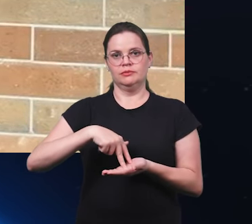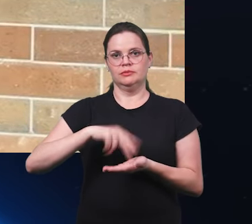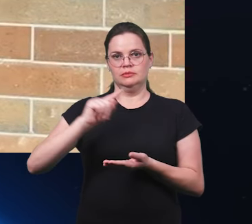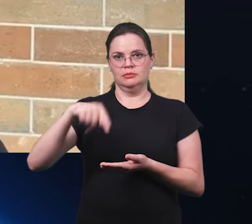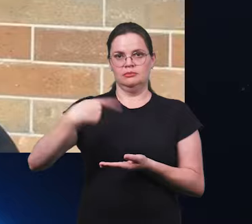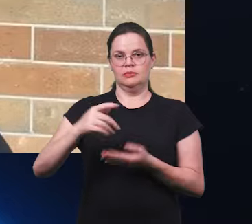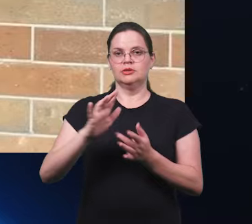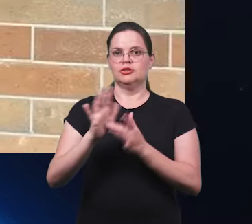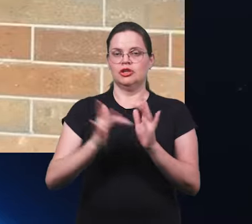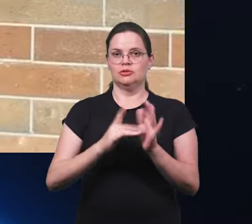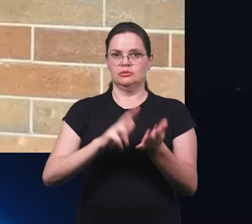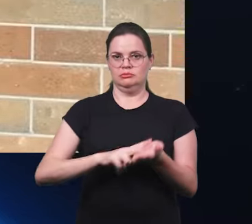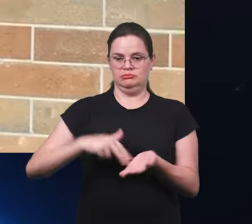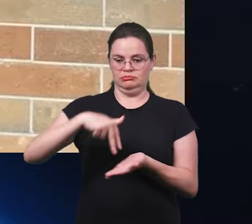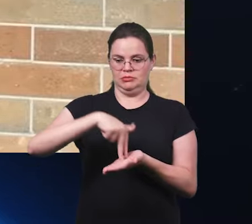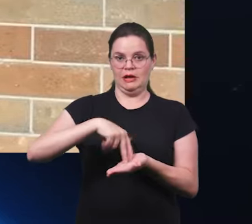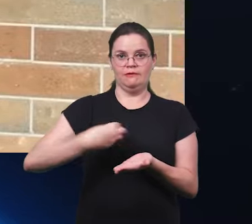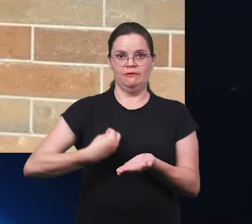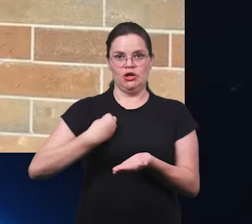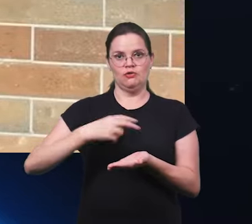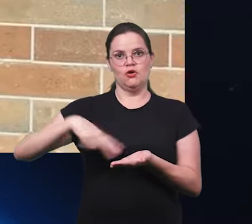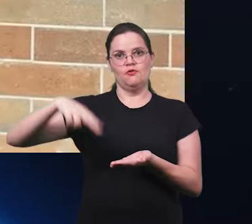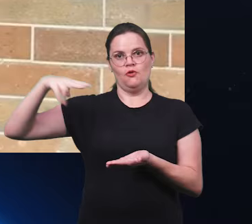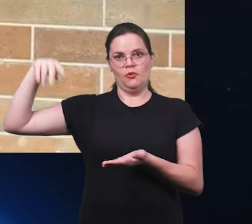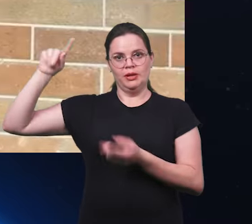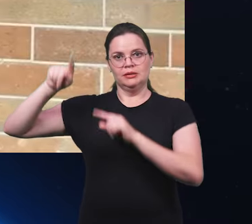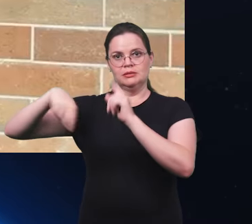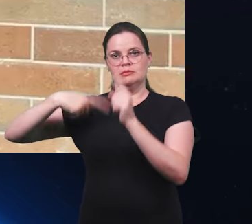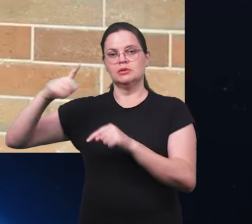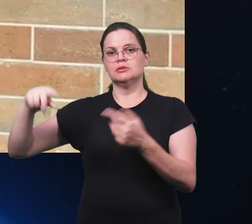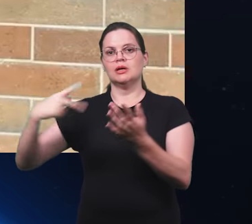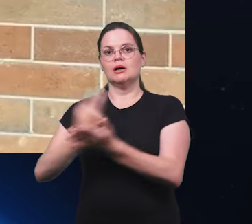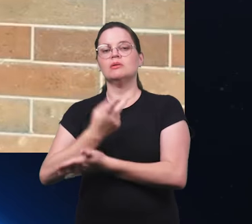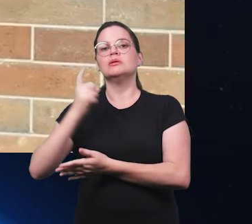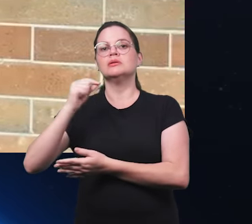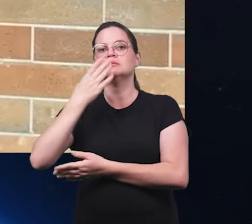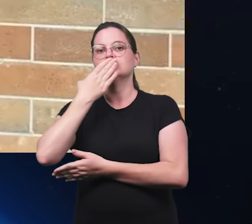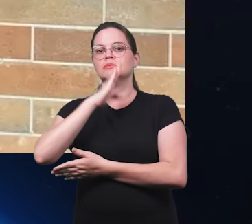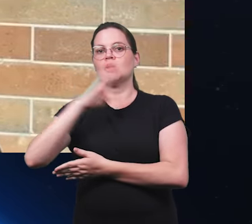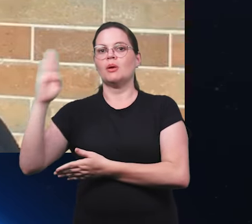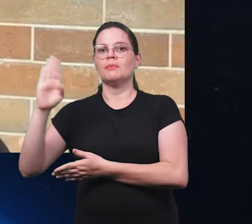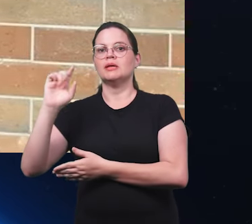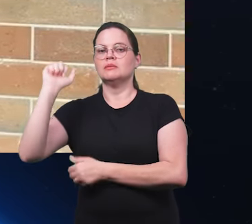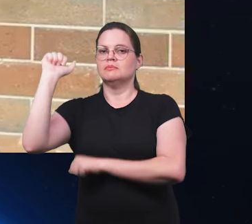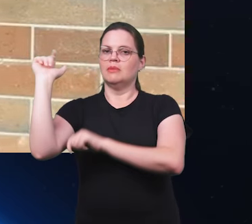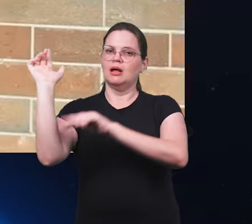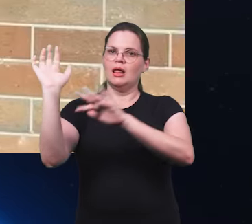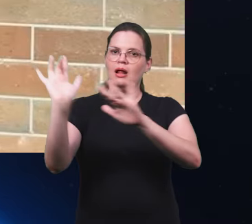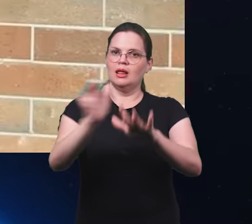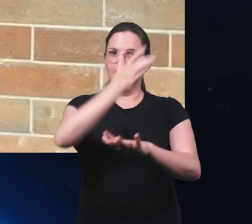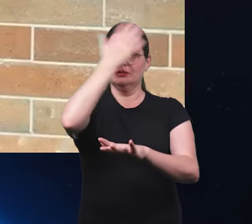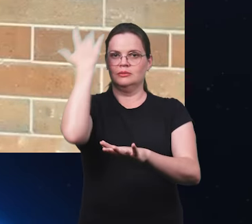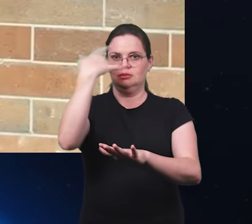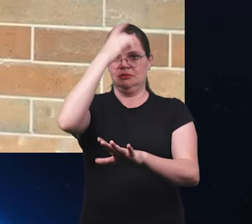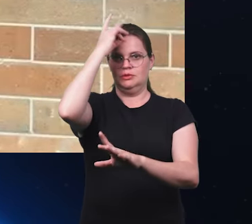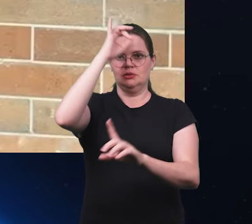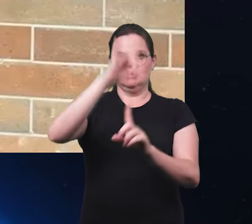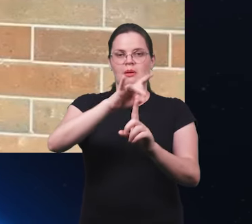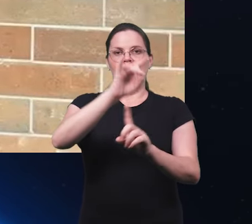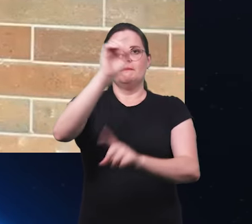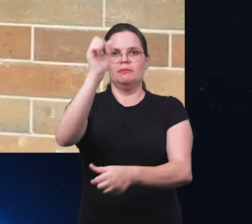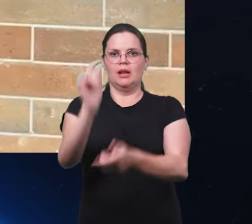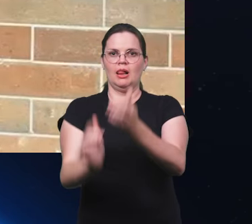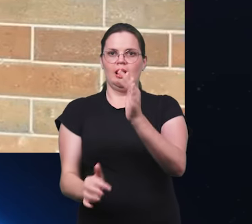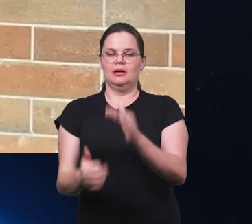7 semanas de Jesus ter ressurreto, a igreja recebe a promessa. O derramar do Espírito Santo é